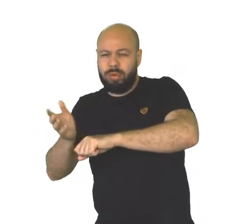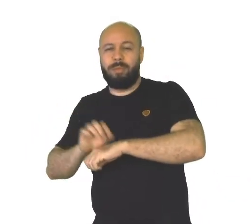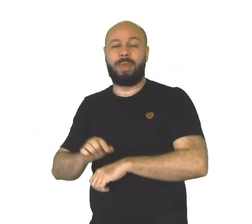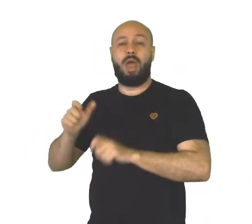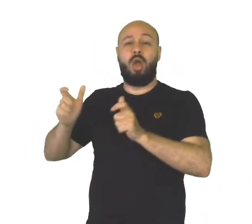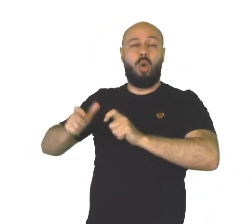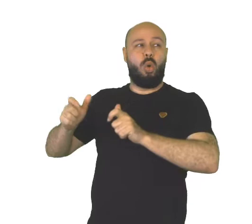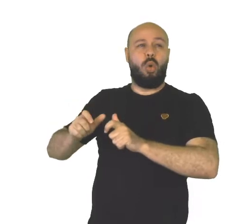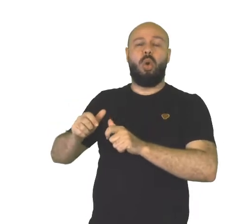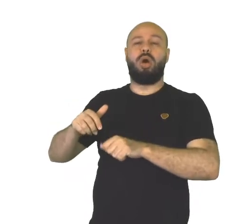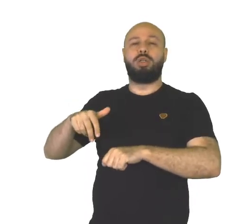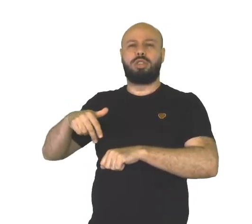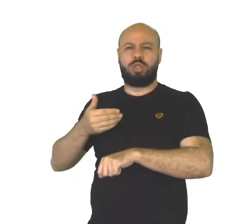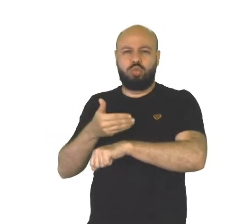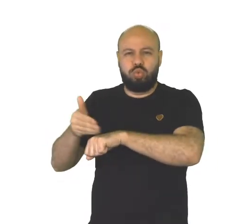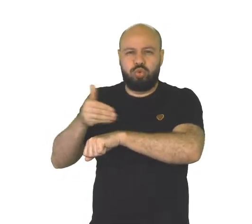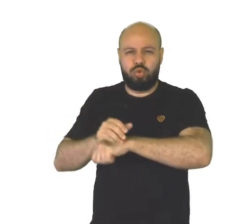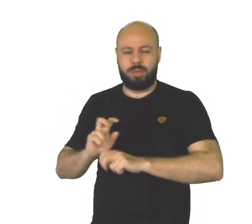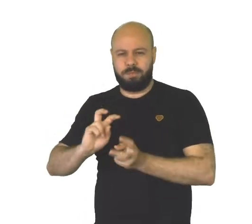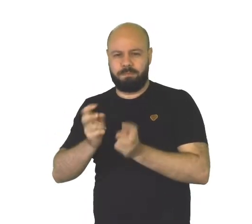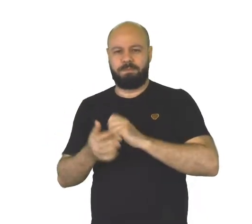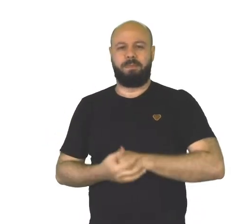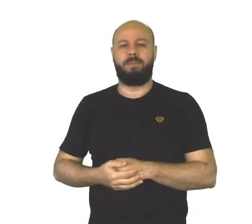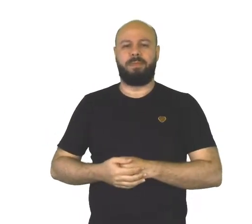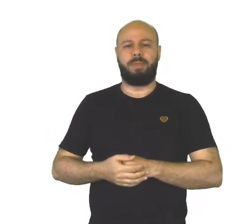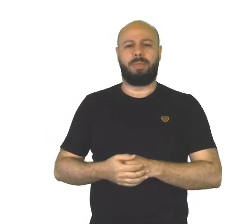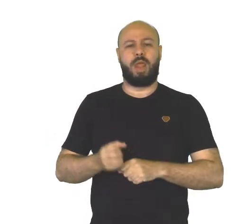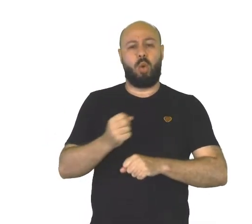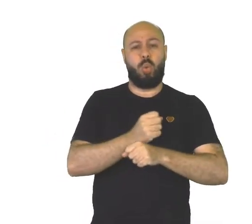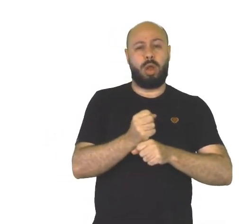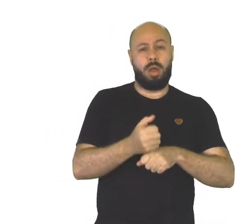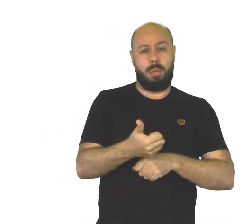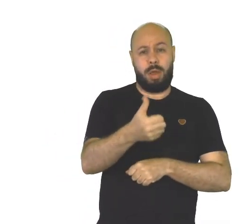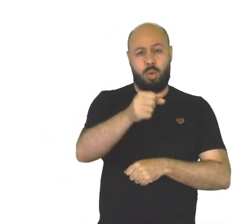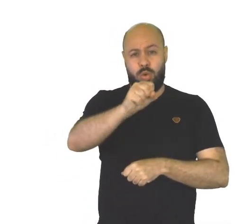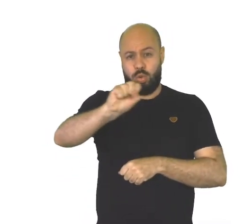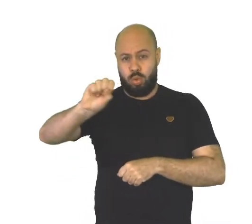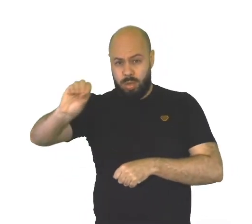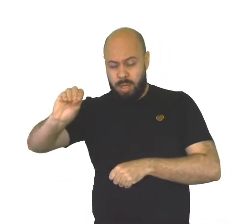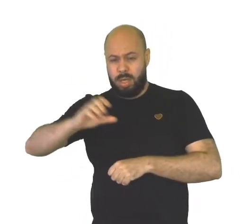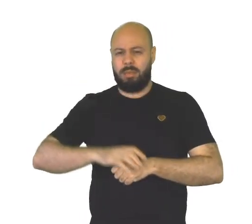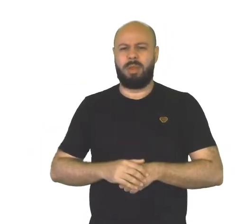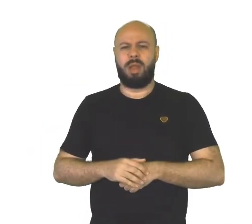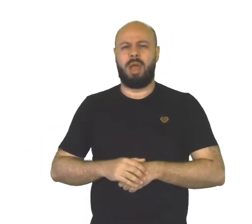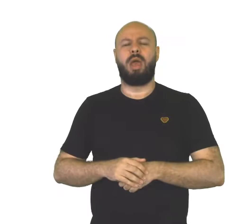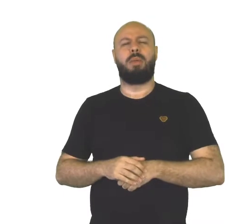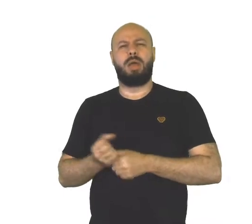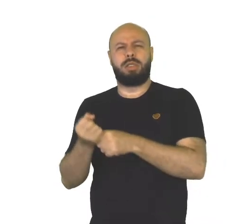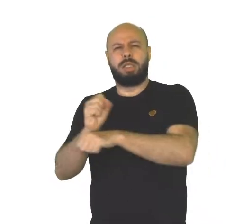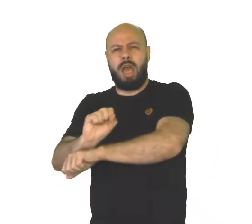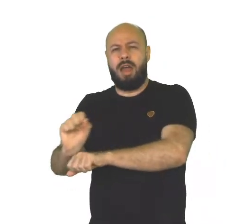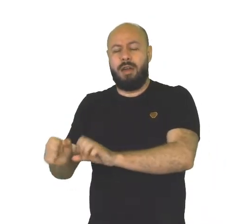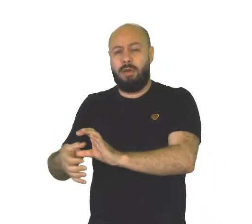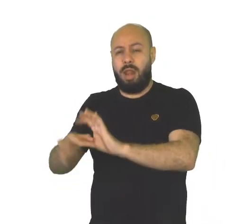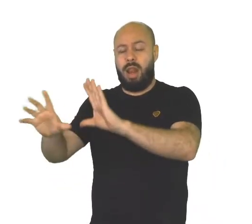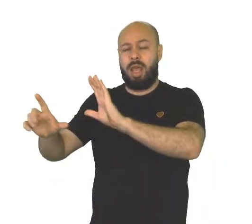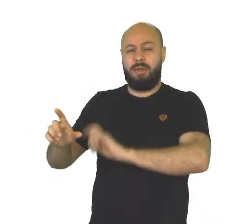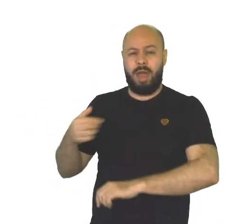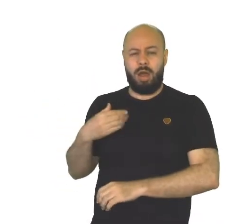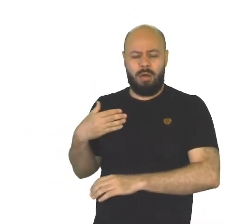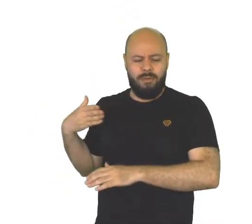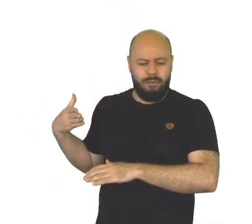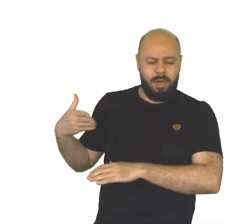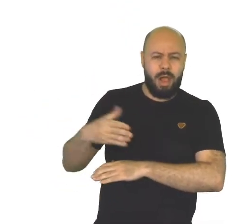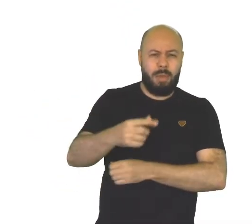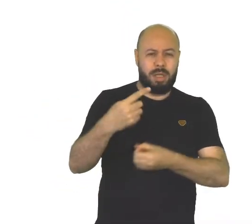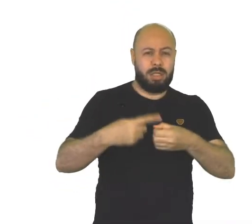praticada. Por volta de 1880, muitos escravos libertos ou foragidos começaram a ir para as cidades em